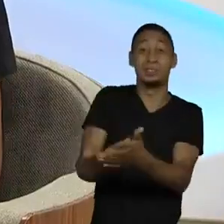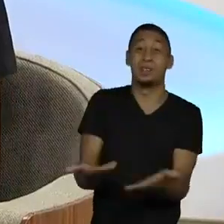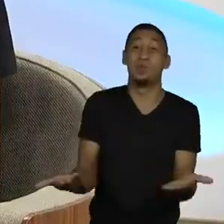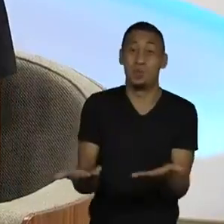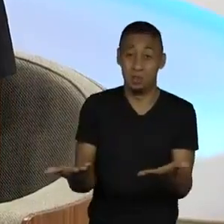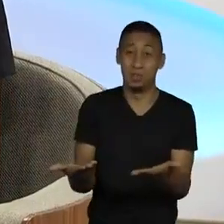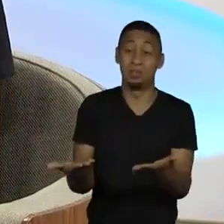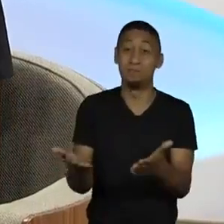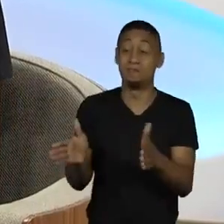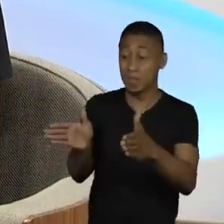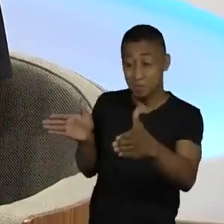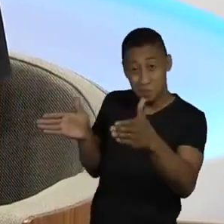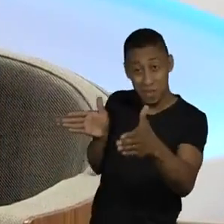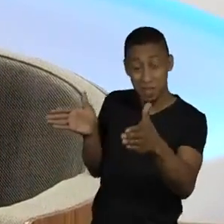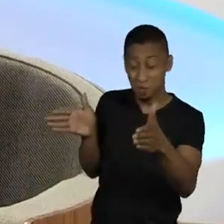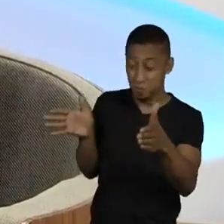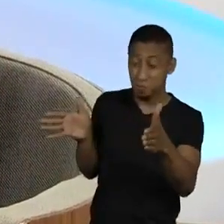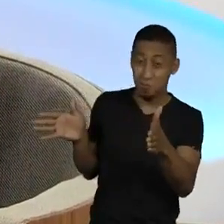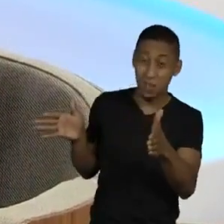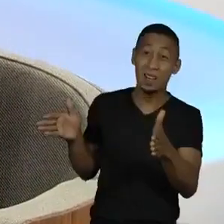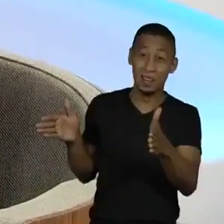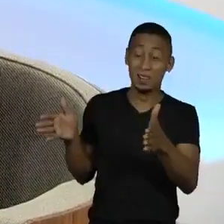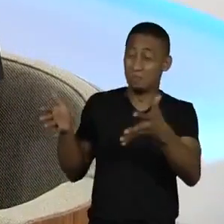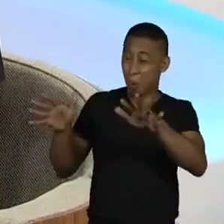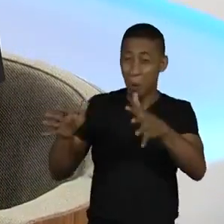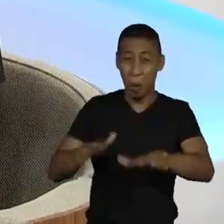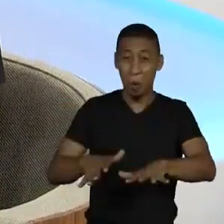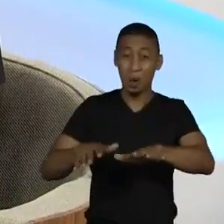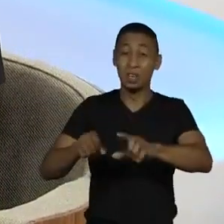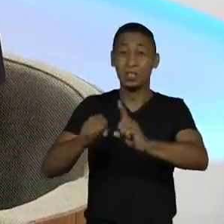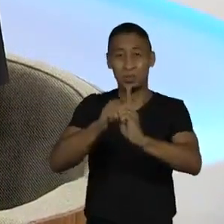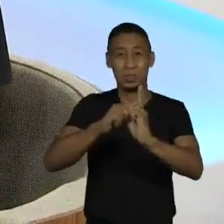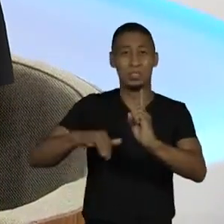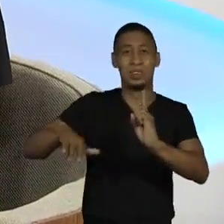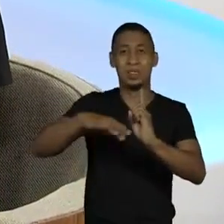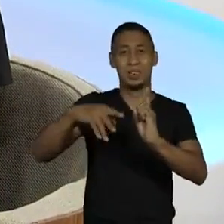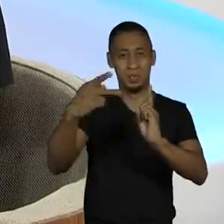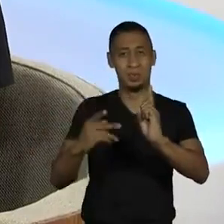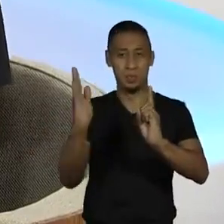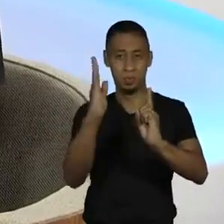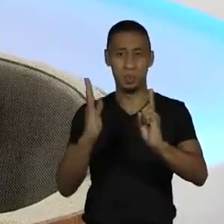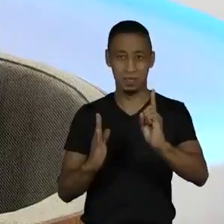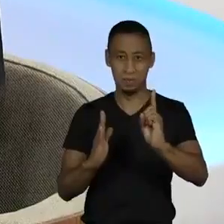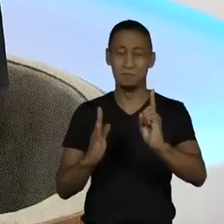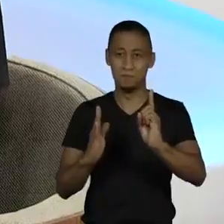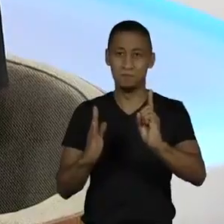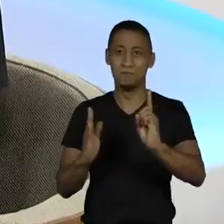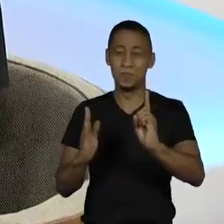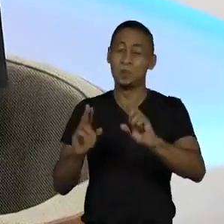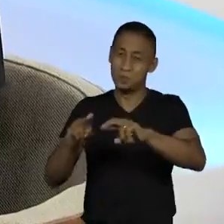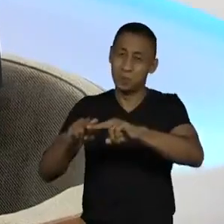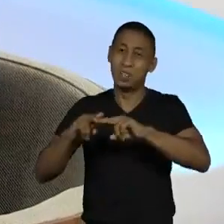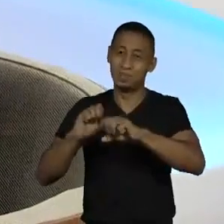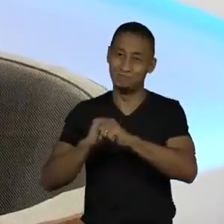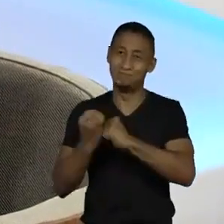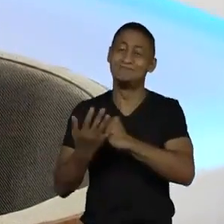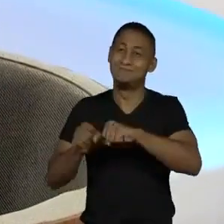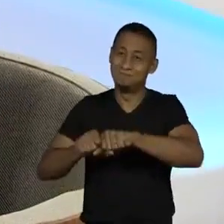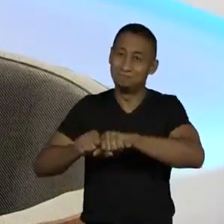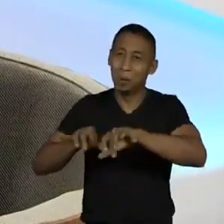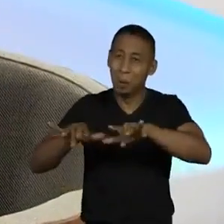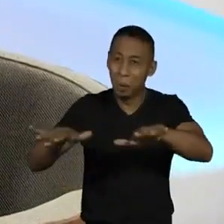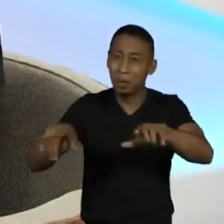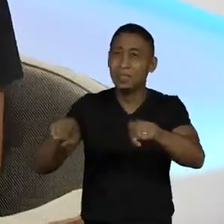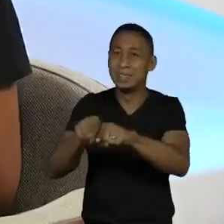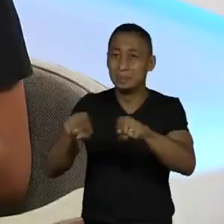período a de crise sistêmica na sociedade brasileira Sobretudo com convide e com